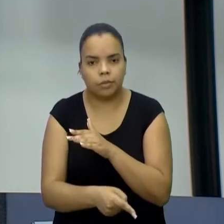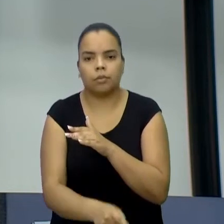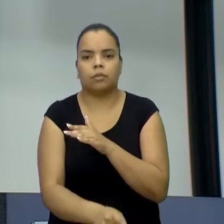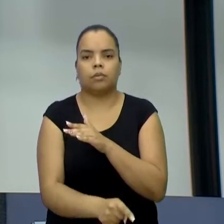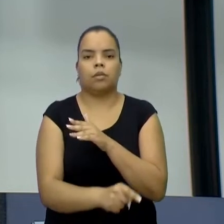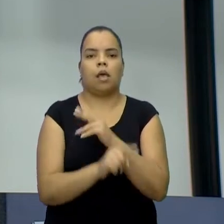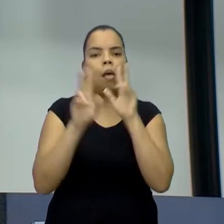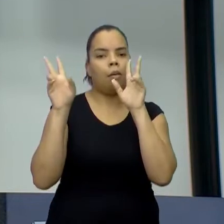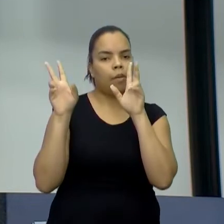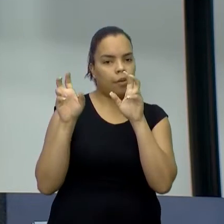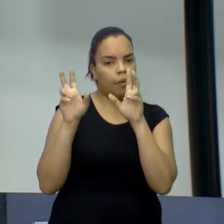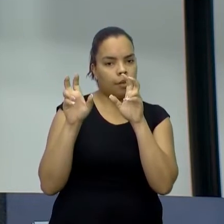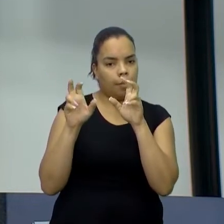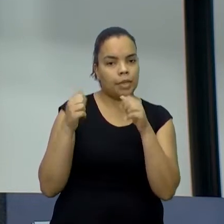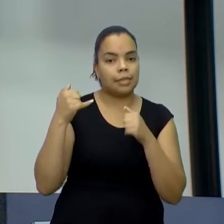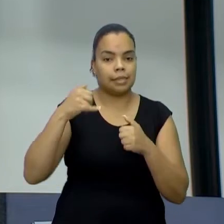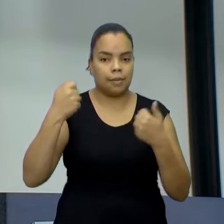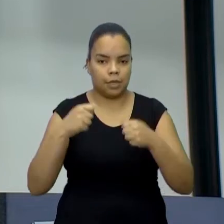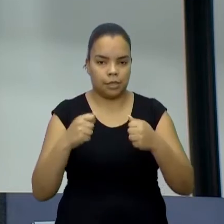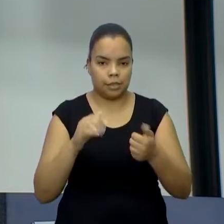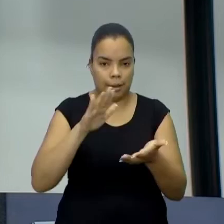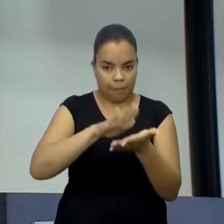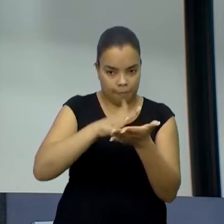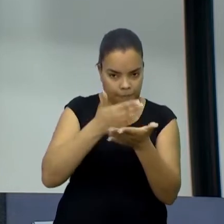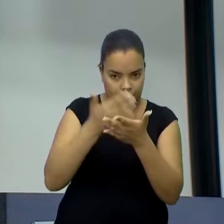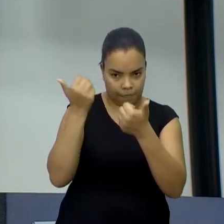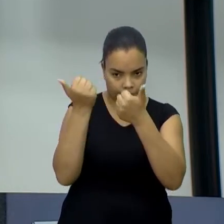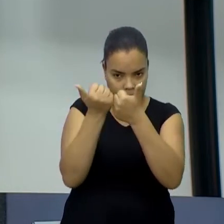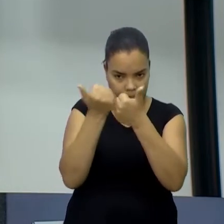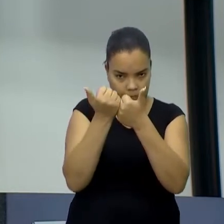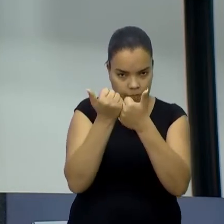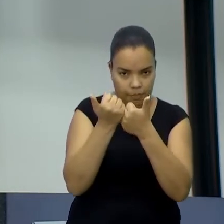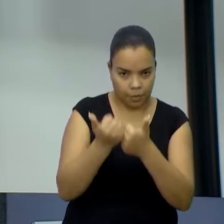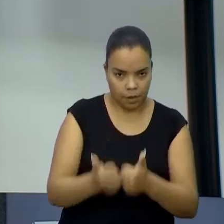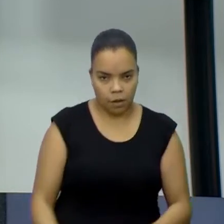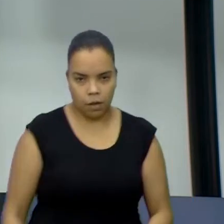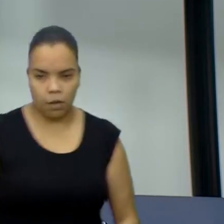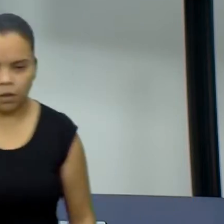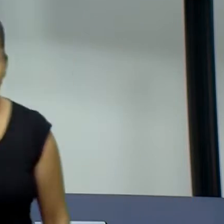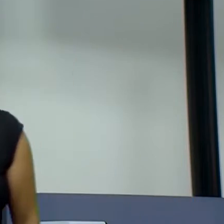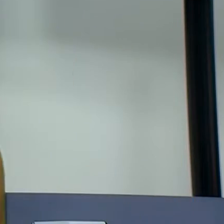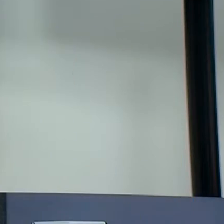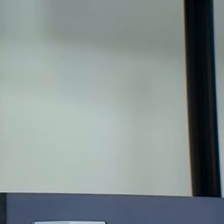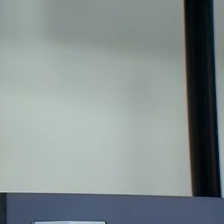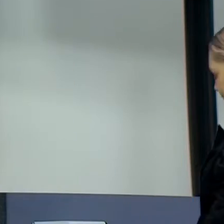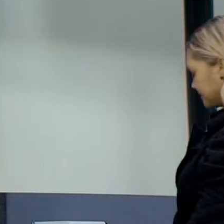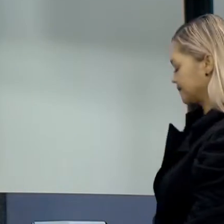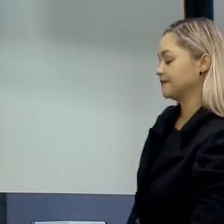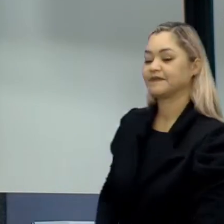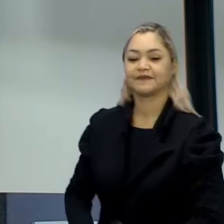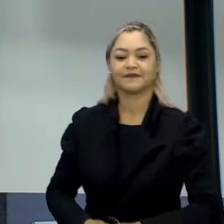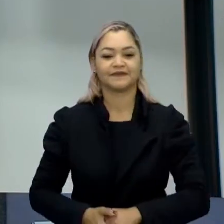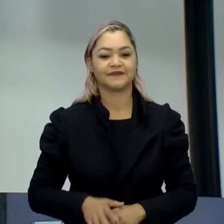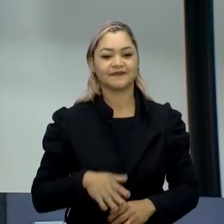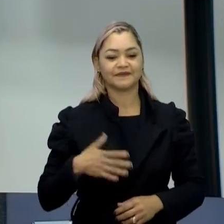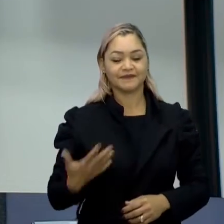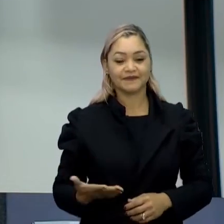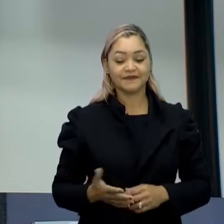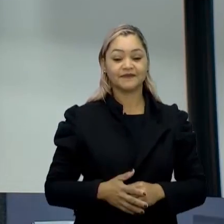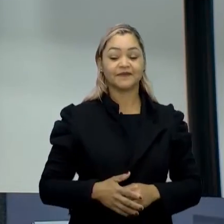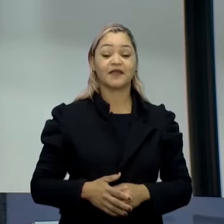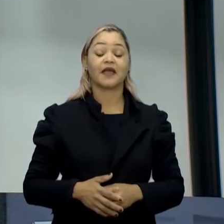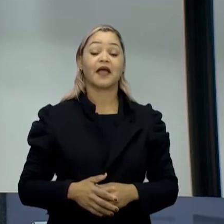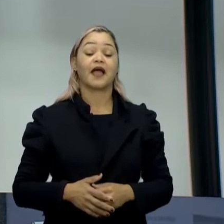questões conceituais, caso necessitem. E aí? Depois da atividade integrada 3, claro, a